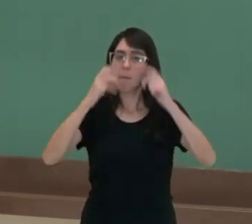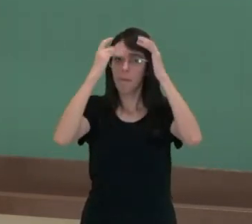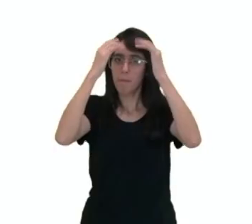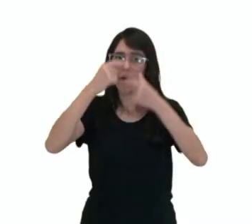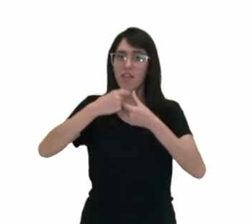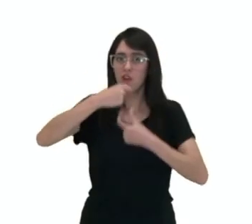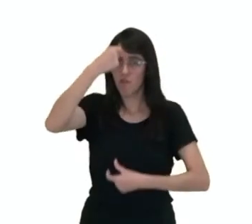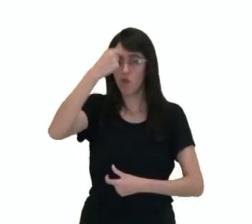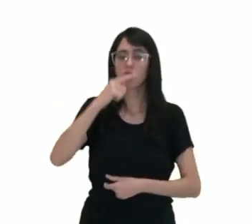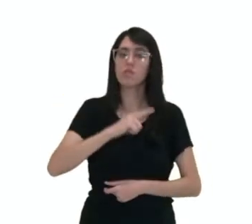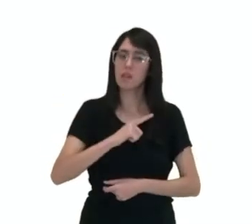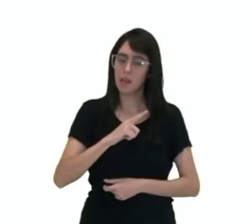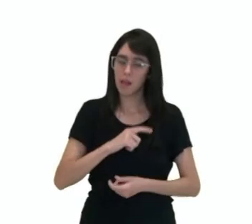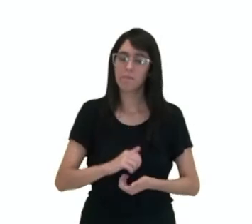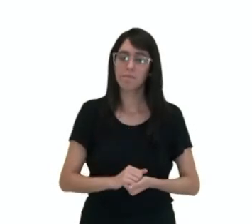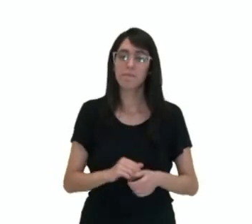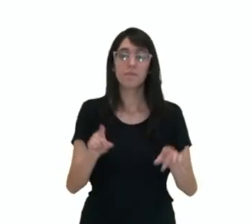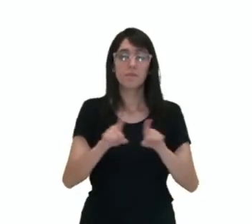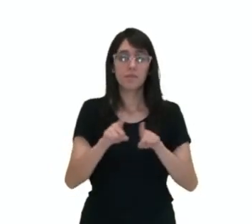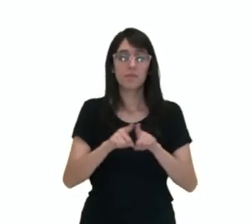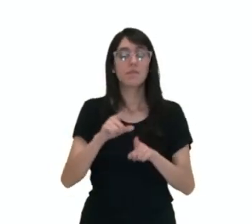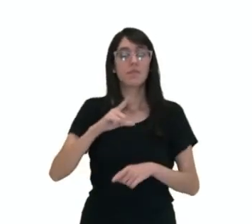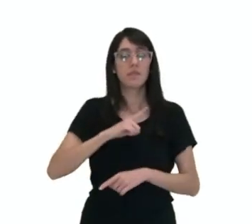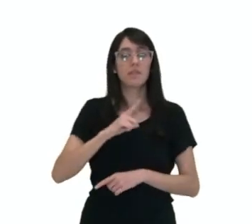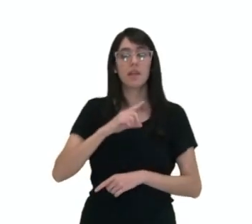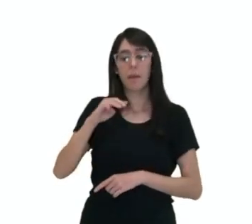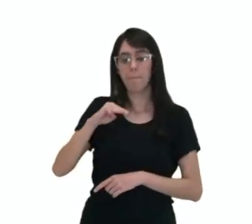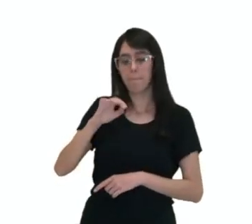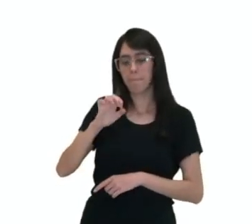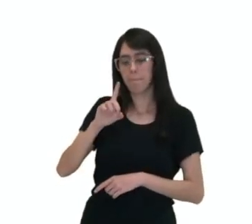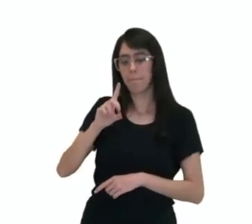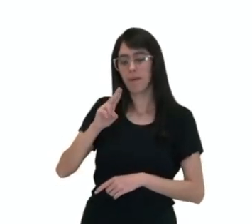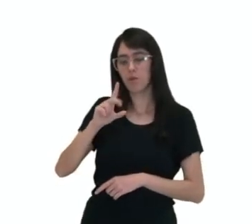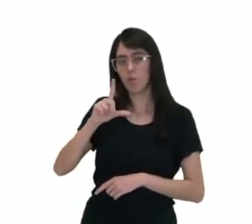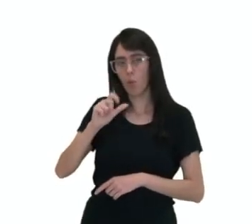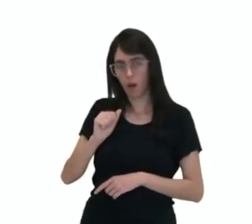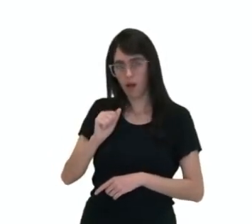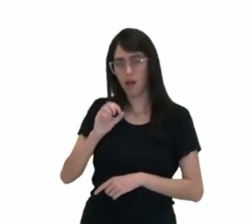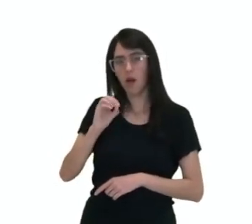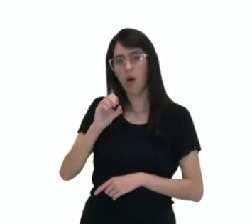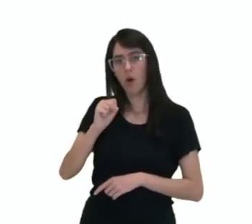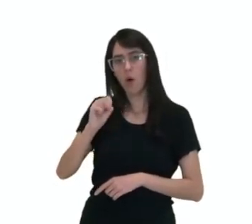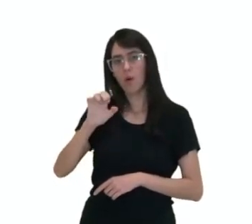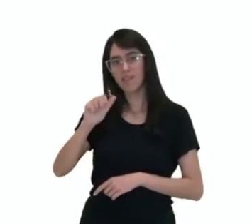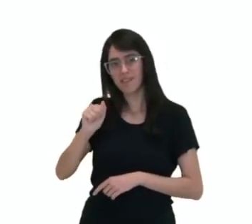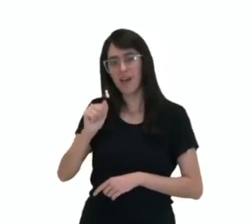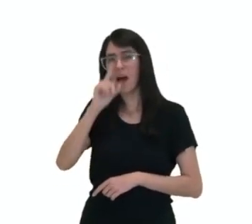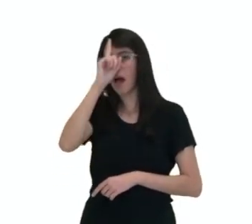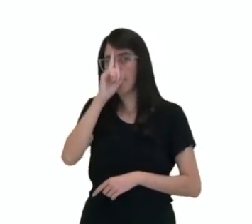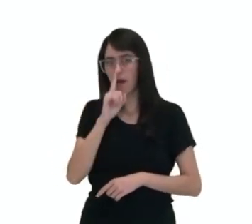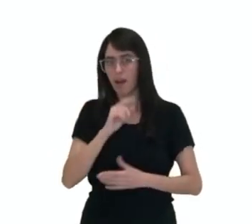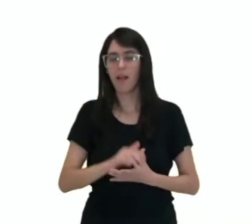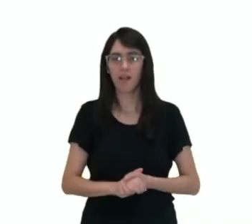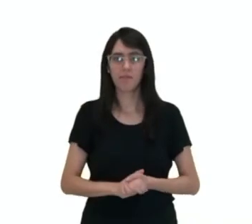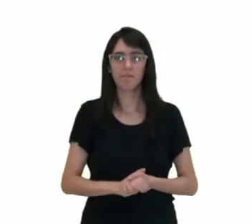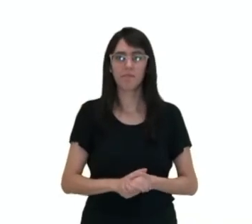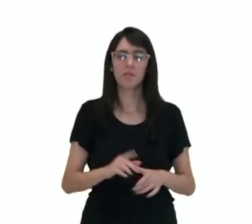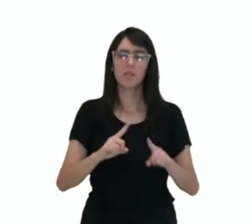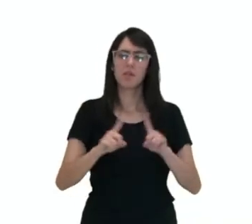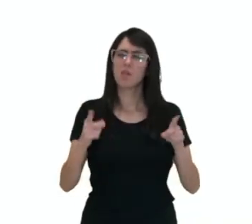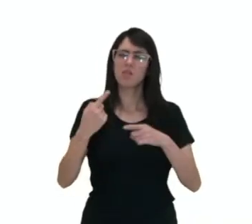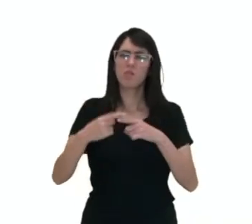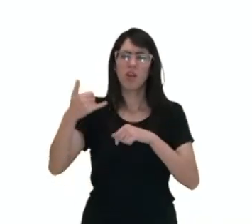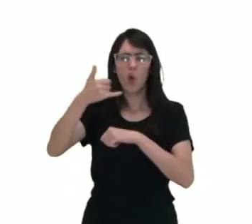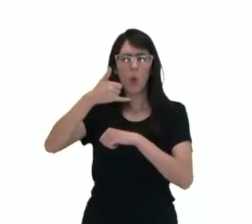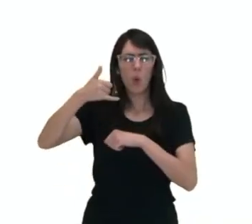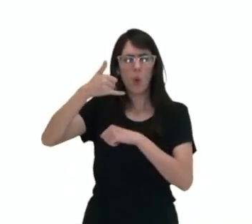E também ele tem medula óssea amarela, que é o tecido adiposo. Mas por que teria gordura dentro